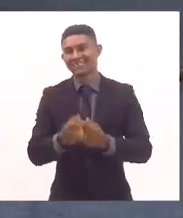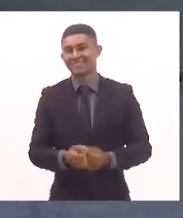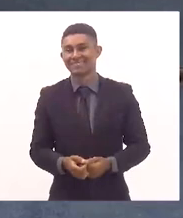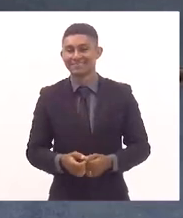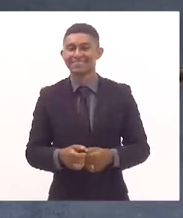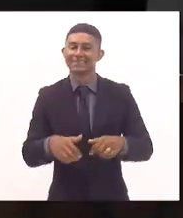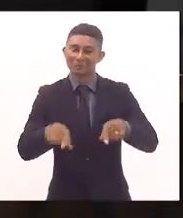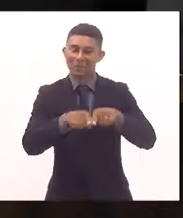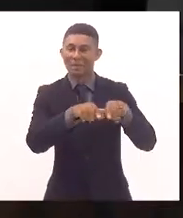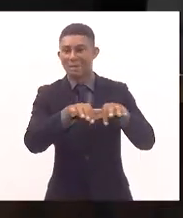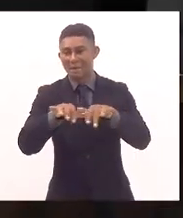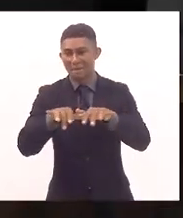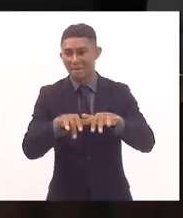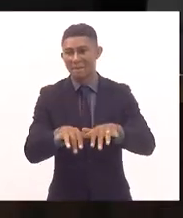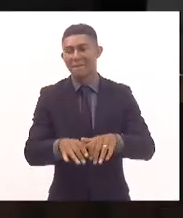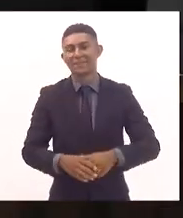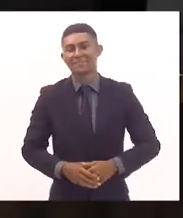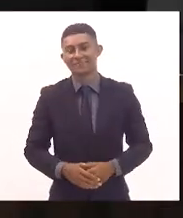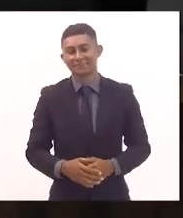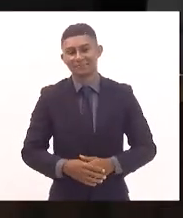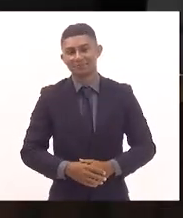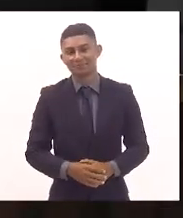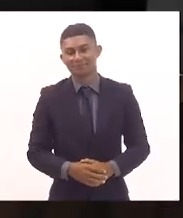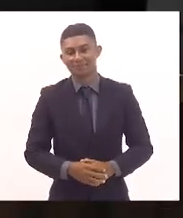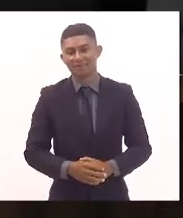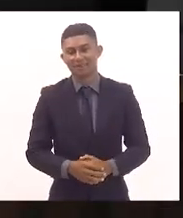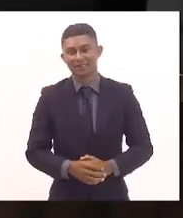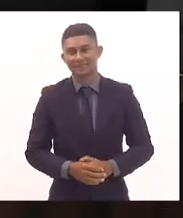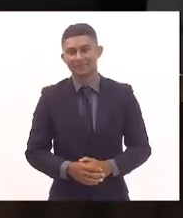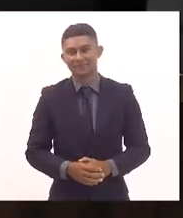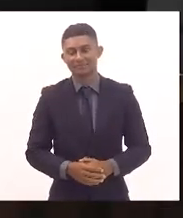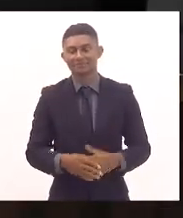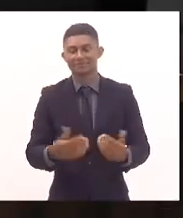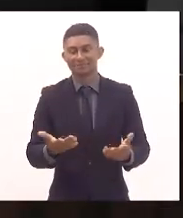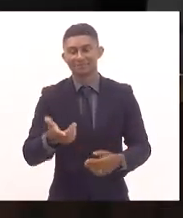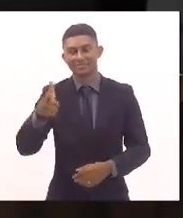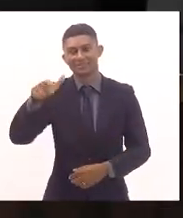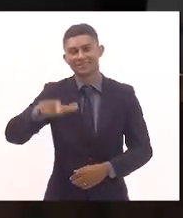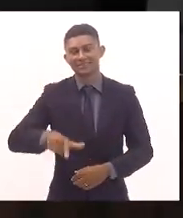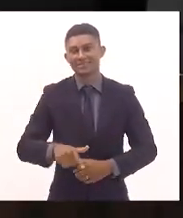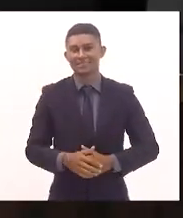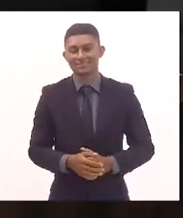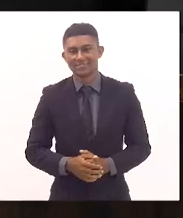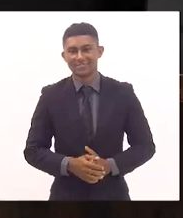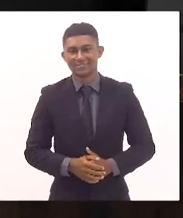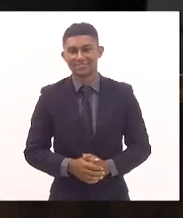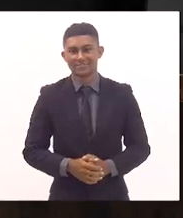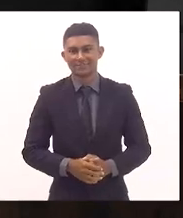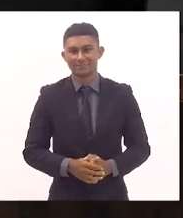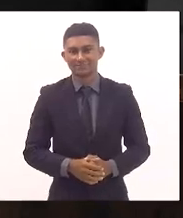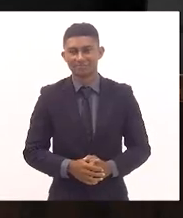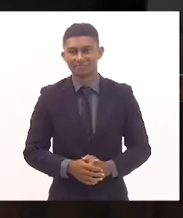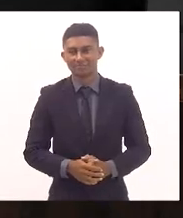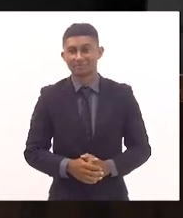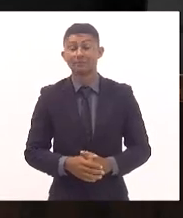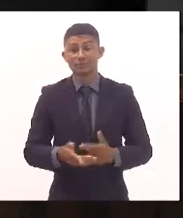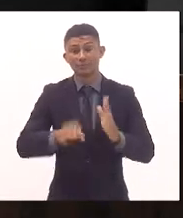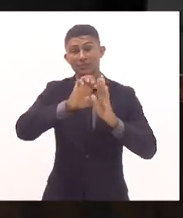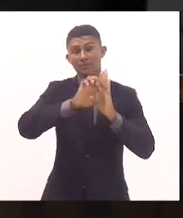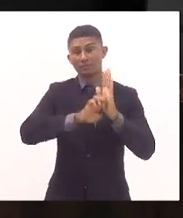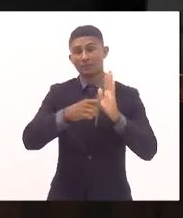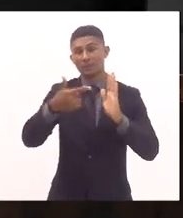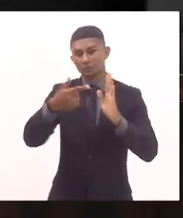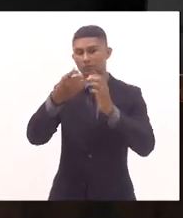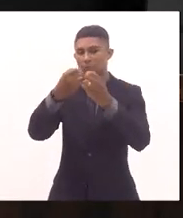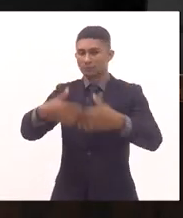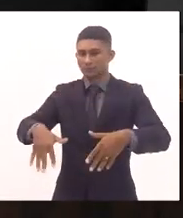taquigrafia, senhor presidente. Então, de novo, Nós prejudicamos a emenda 2,